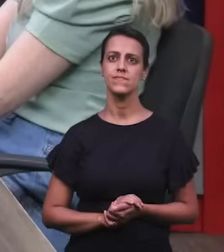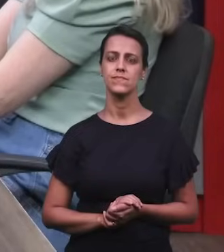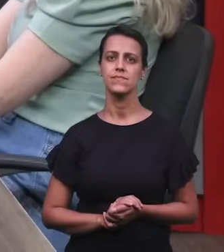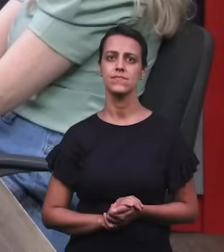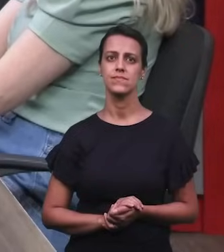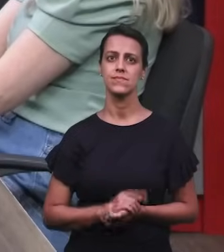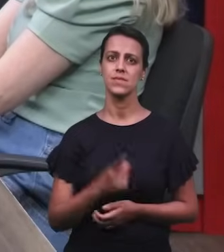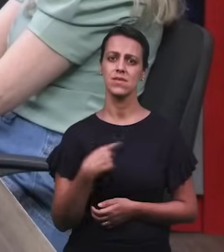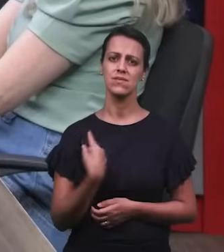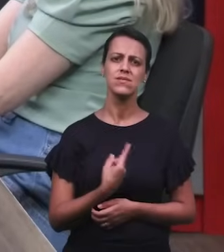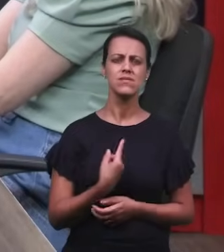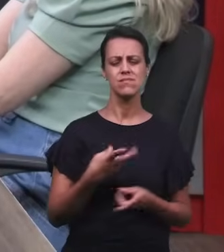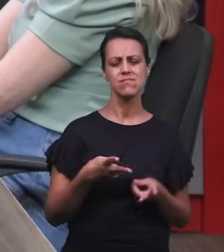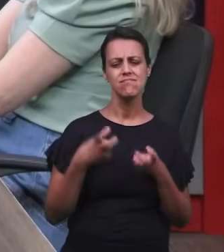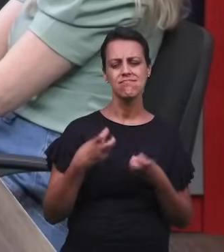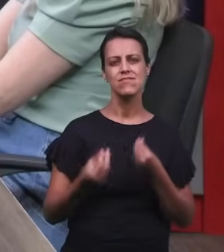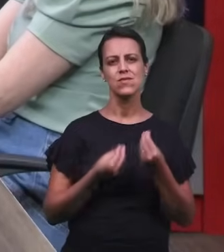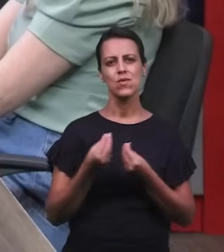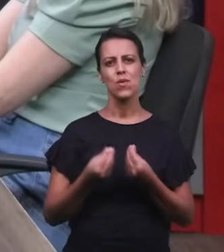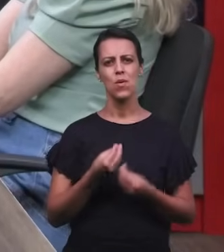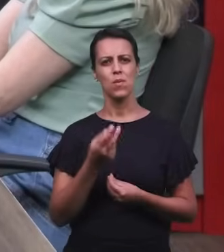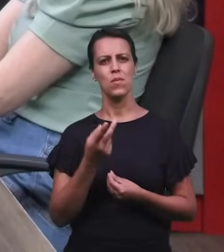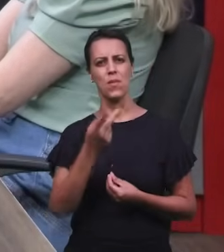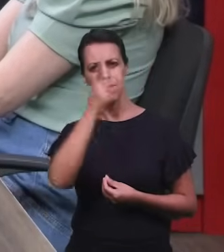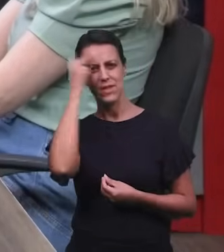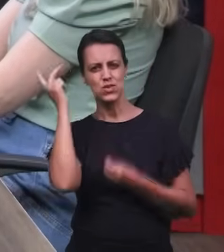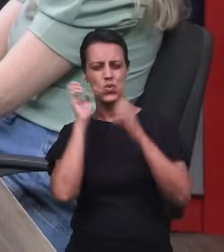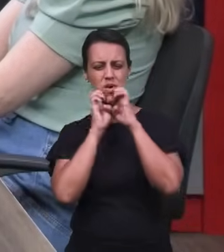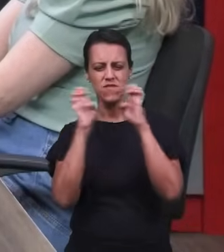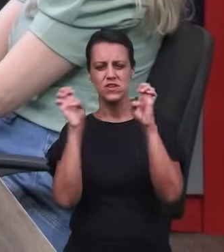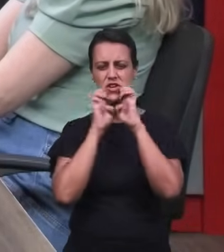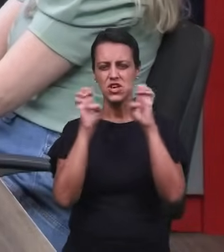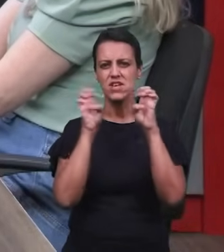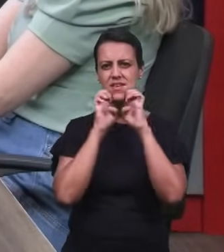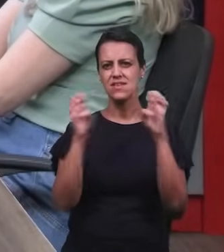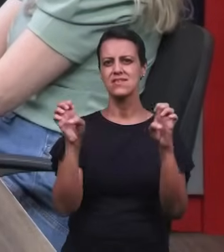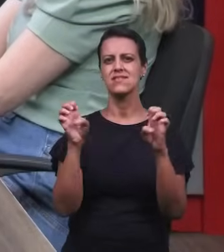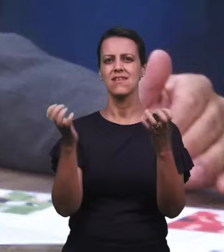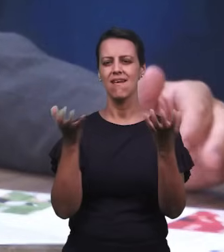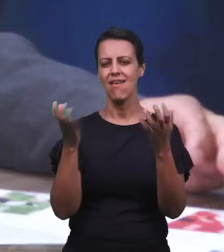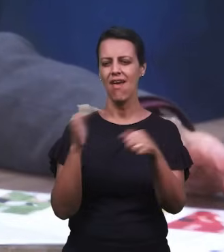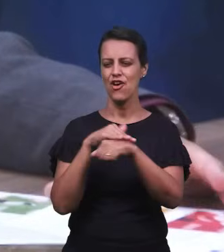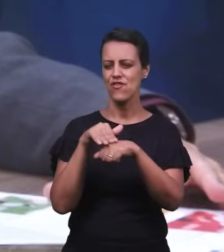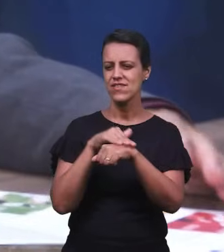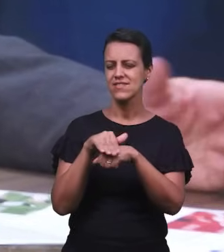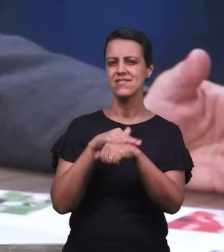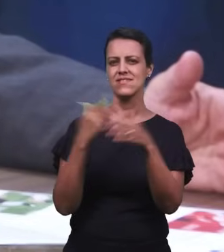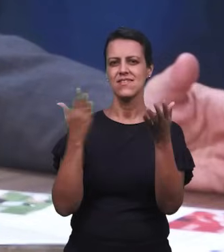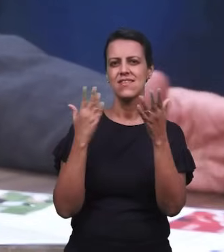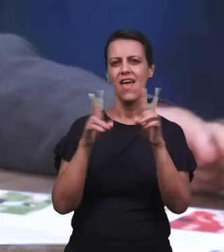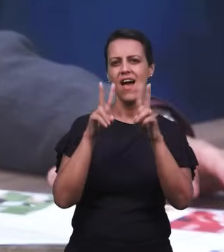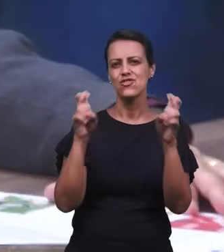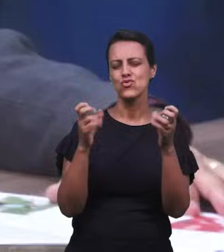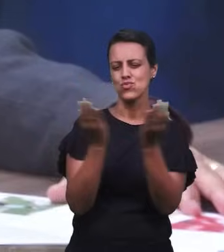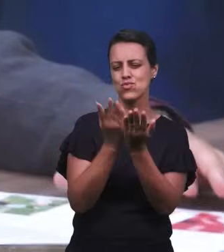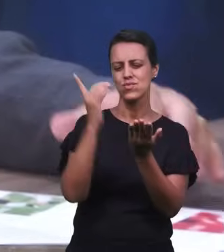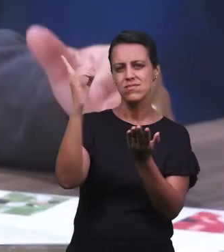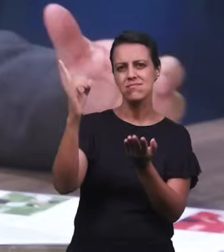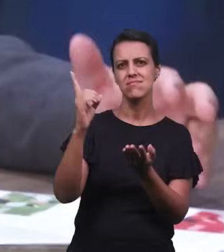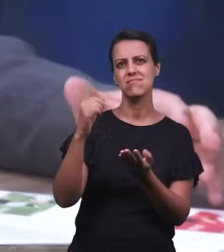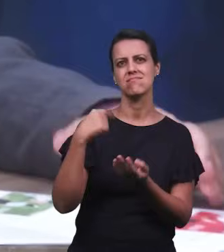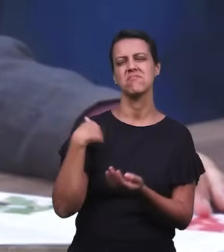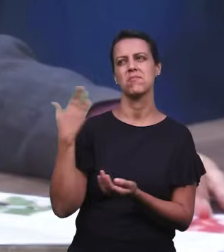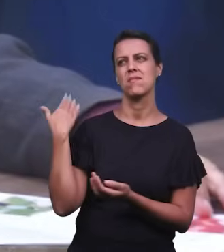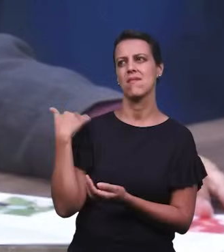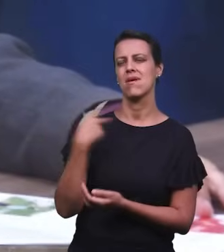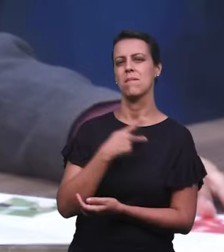Né? Ele quer conversar, ele quer falar da palavra. Eu tenho até um pastor que já é antigo na obra, alguns irmãos